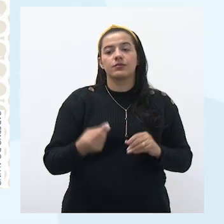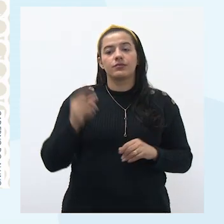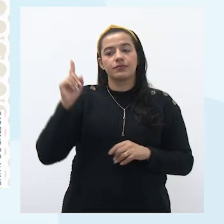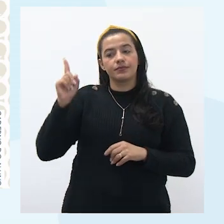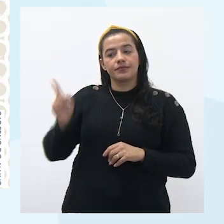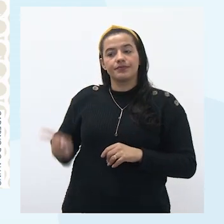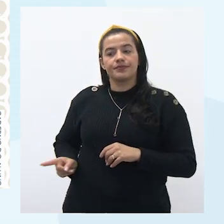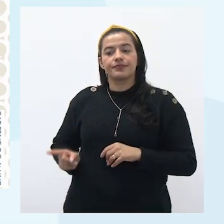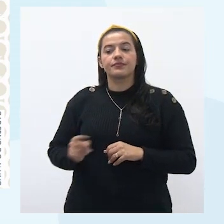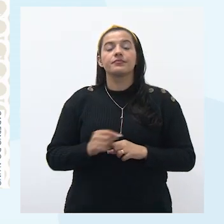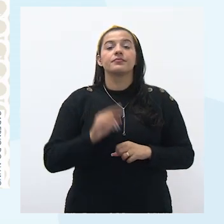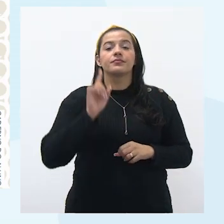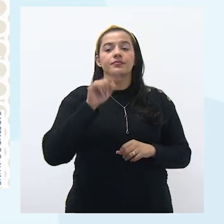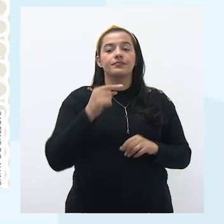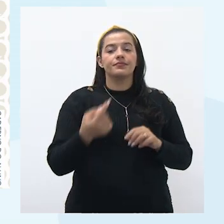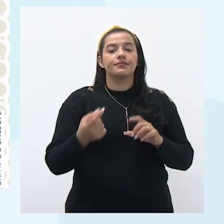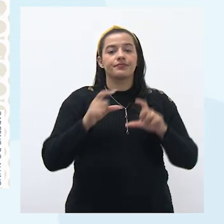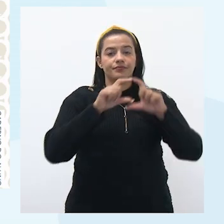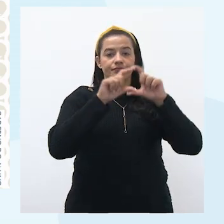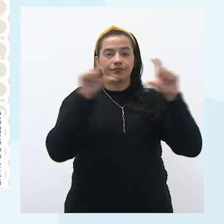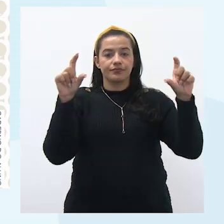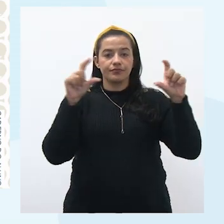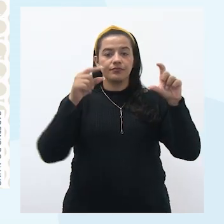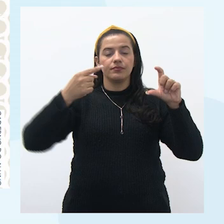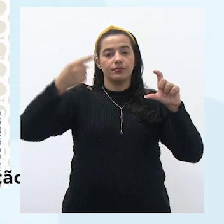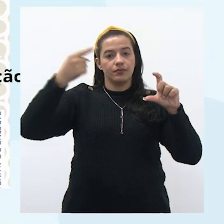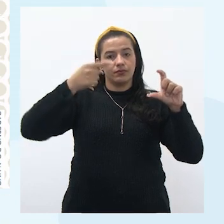tela, logo lá em cima, a gente tem a